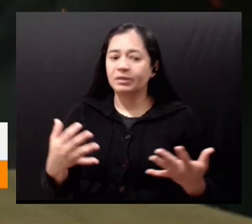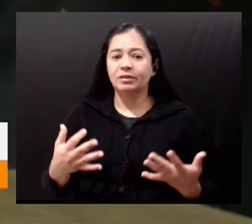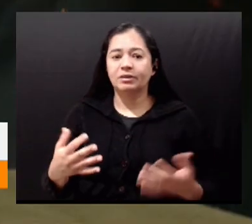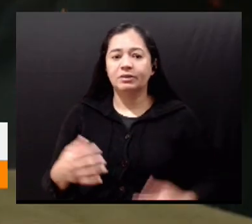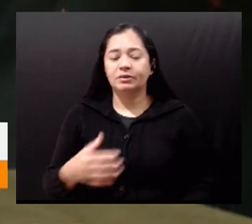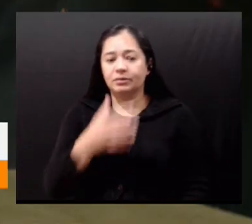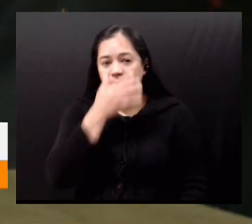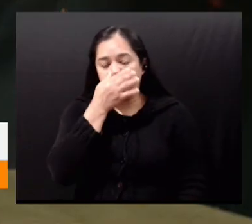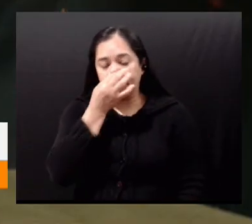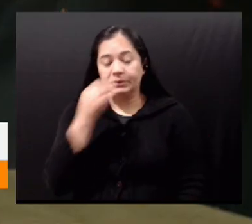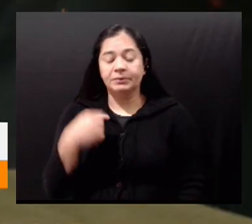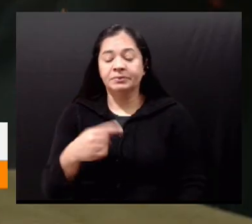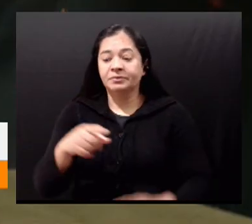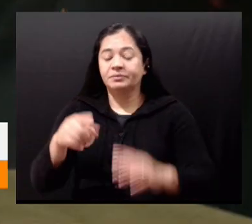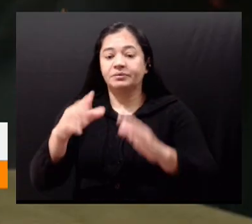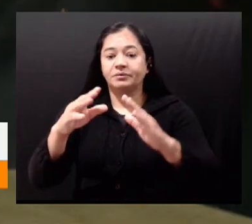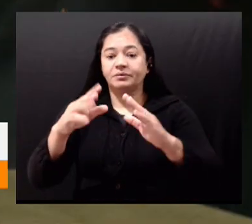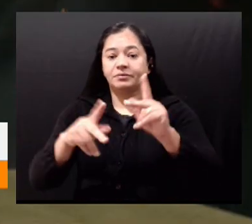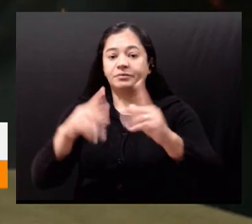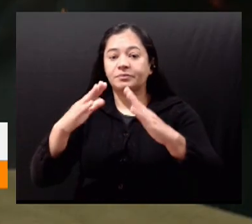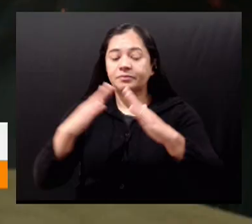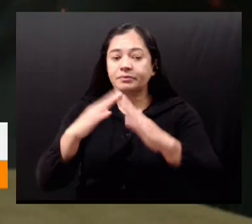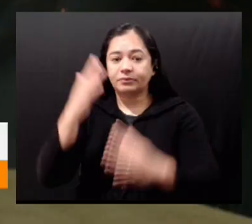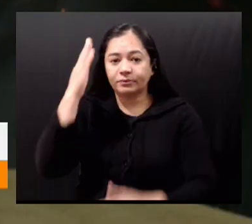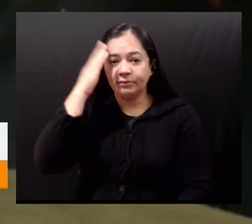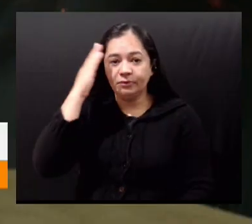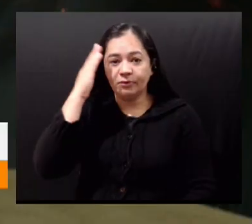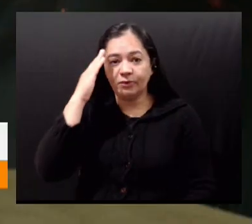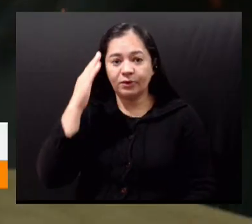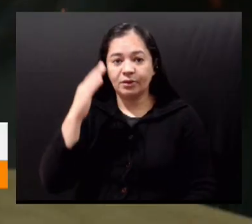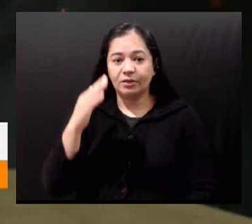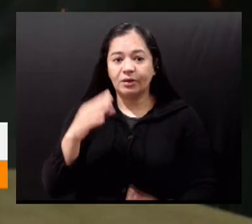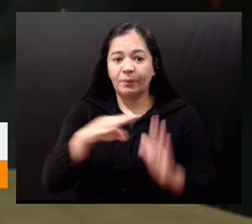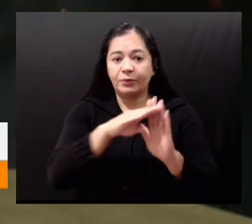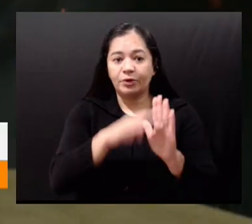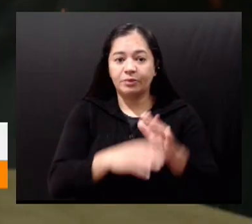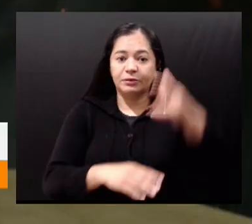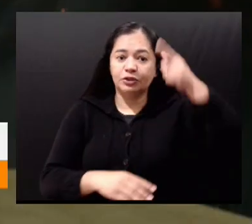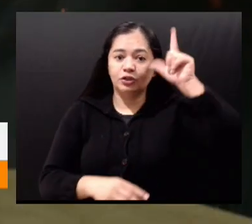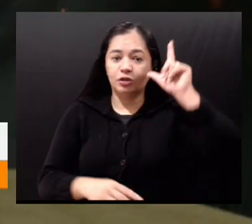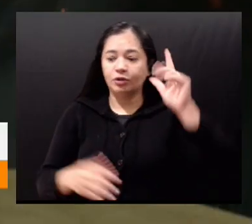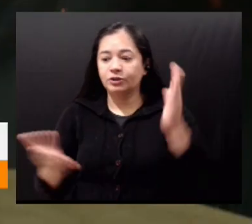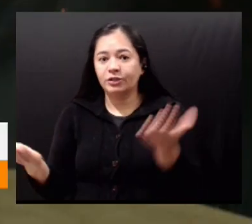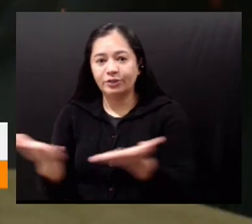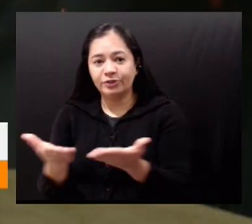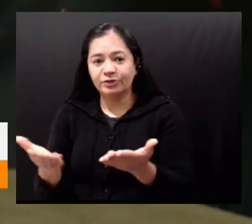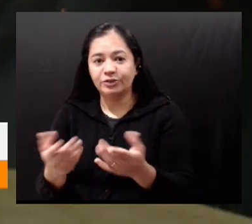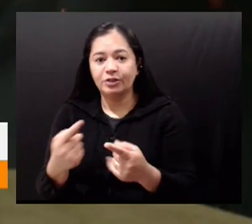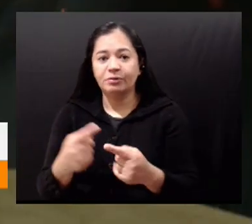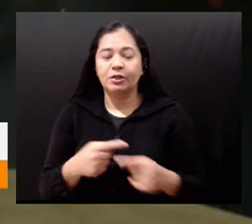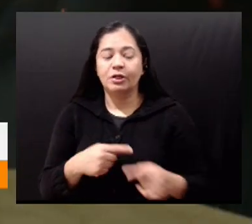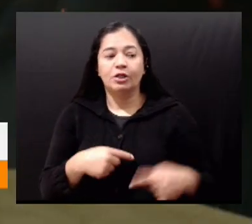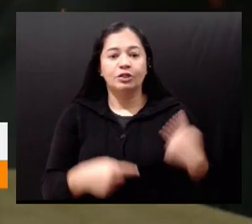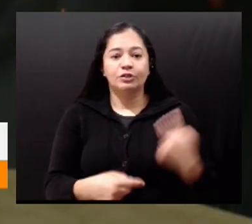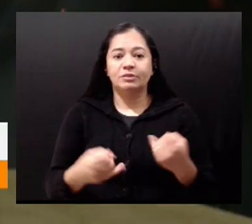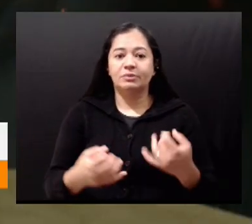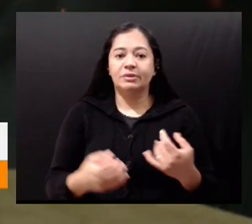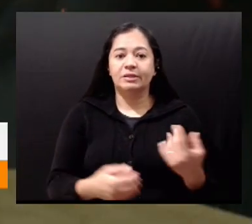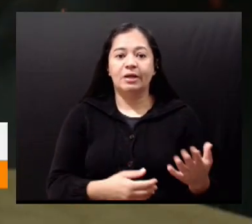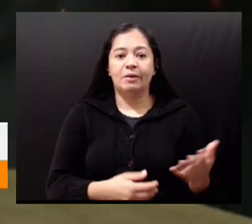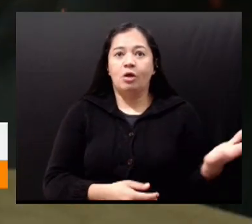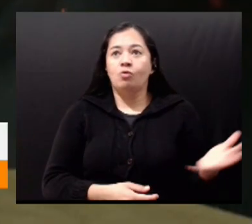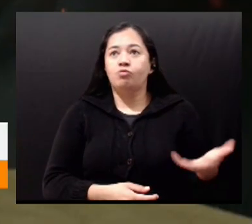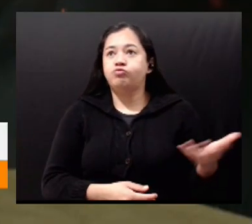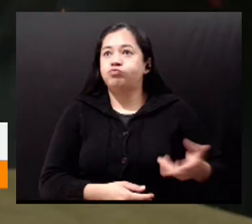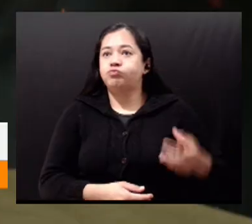entendam a relação entre o programa de ontem e o programa de hoje, porque ontem nós falamos dessa correria, do ratinho na rodinha, né, que tem que entregar,